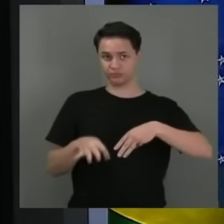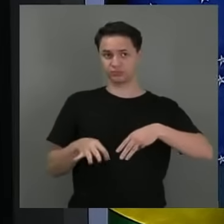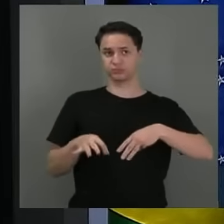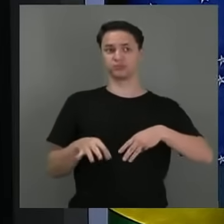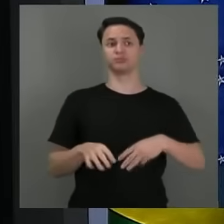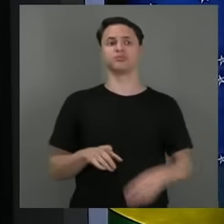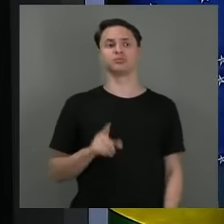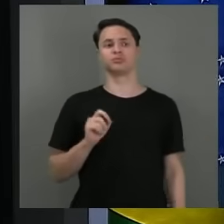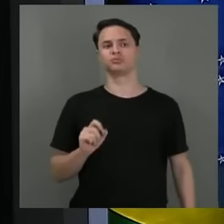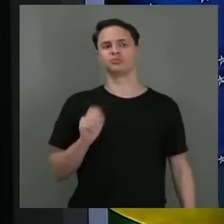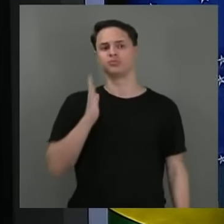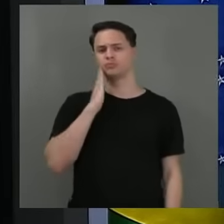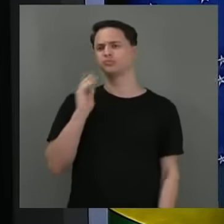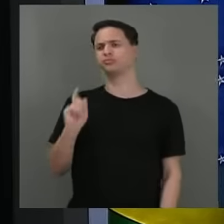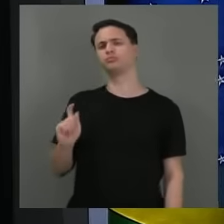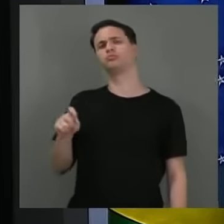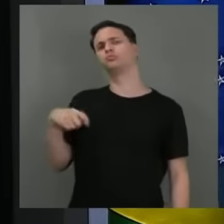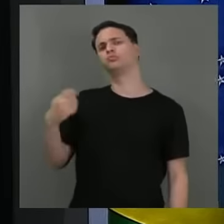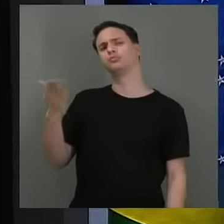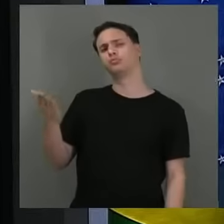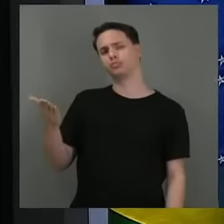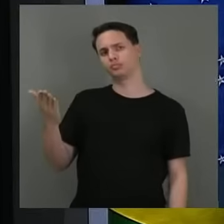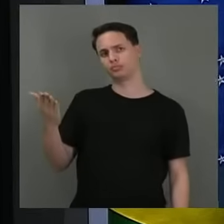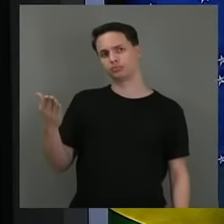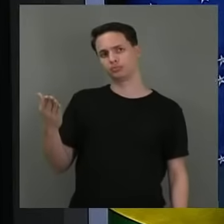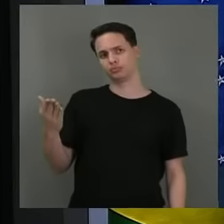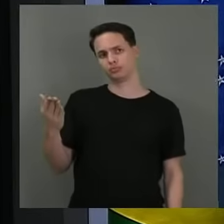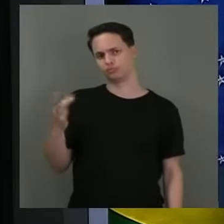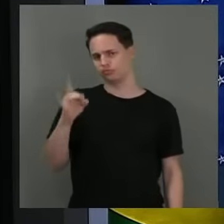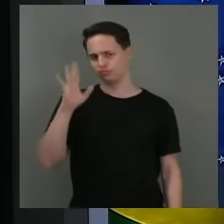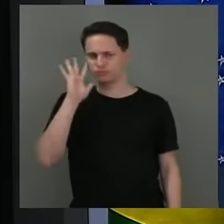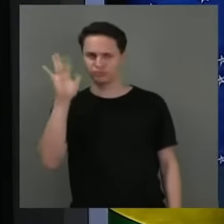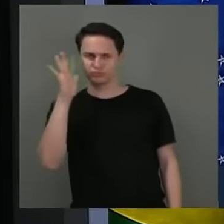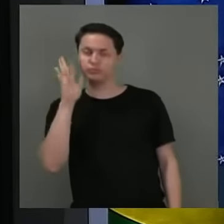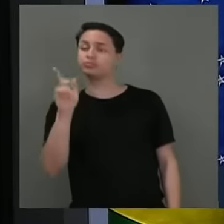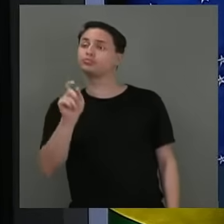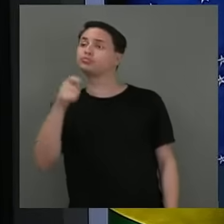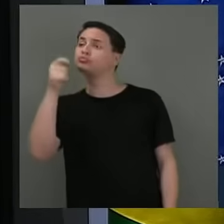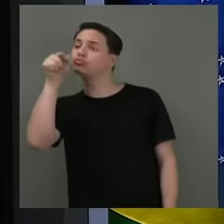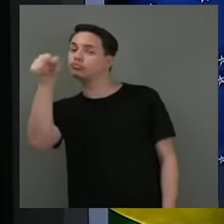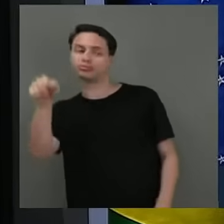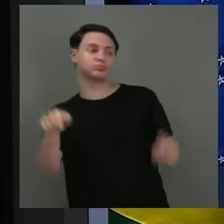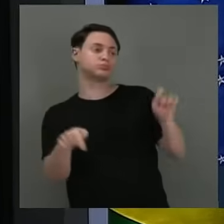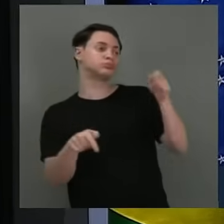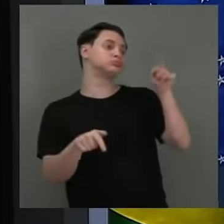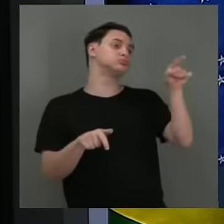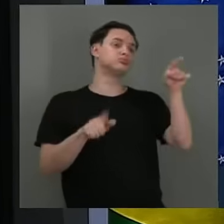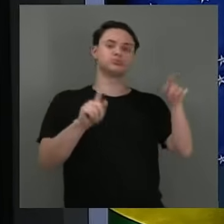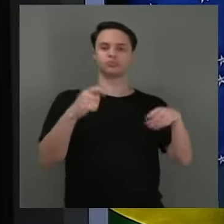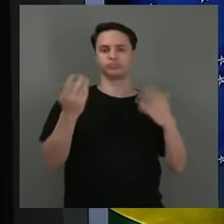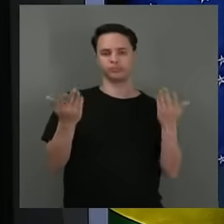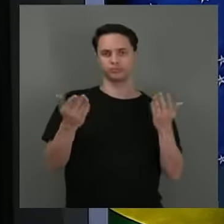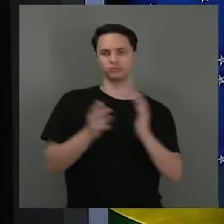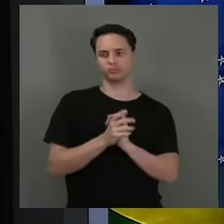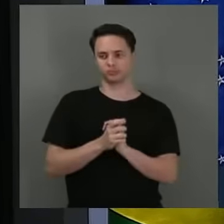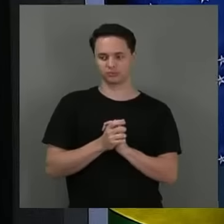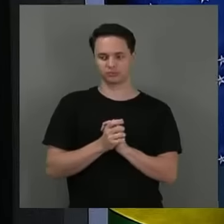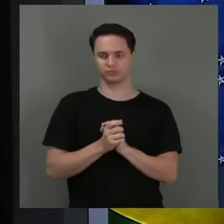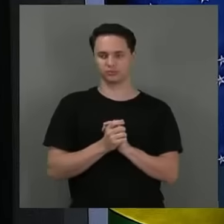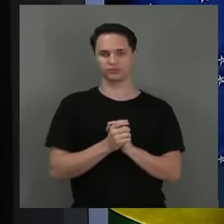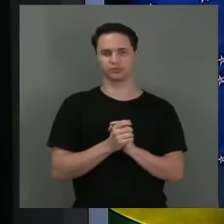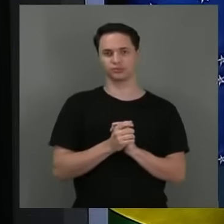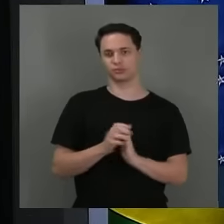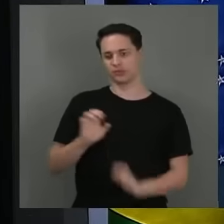sobre quem seria o tal ministro. Começou a se especular, foi fulano de tal, não foi Beltrano.